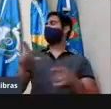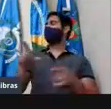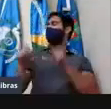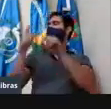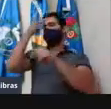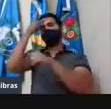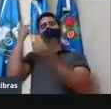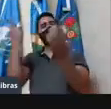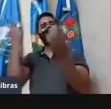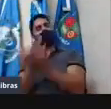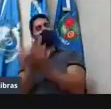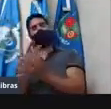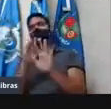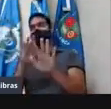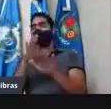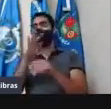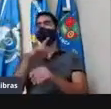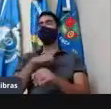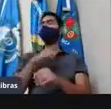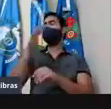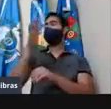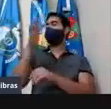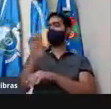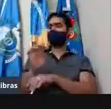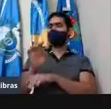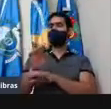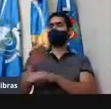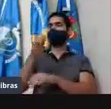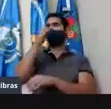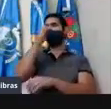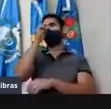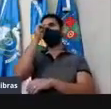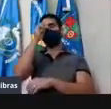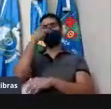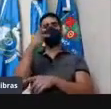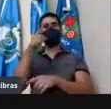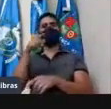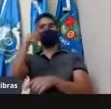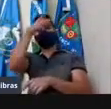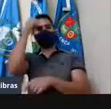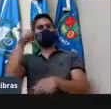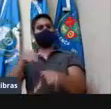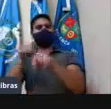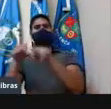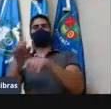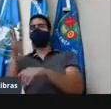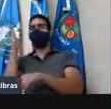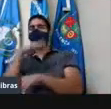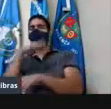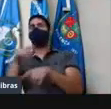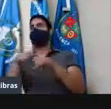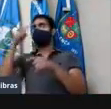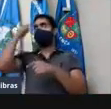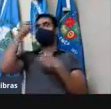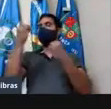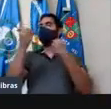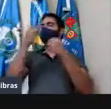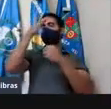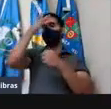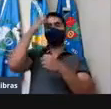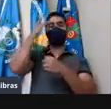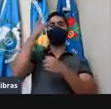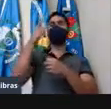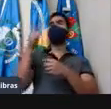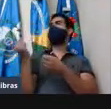confiança, mas eu tenho fé. Mas você fala que o Fernandinho escolhe mal, imagina os outros que foram entrar lá também. Me diga com quem tu andas